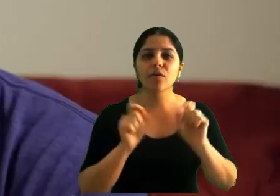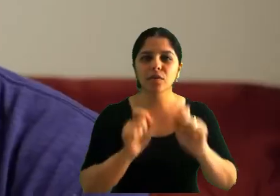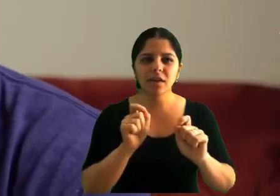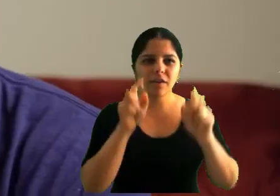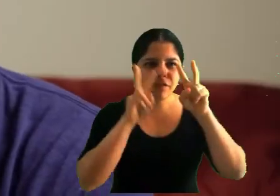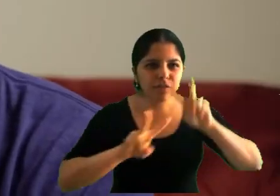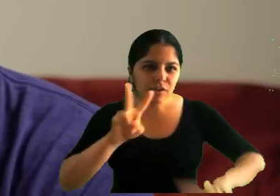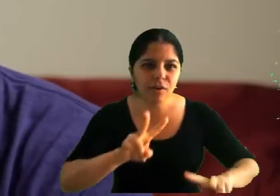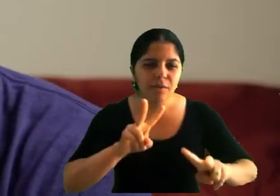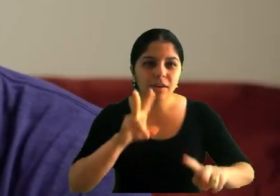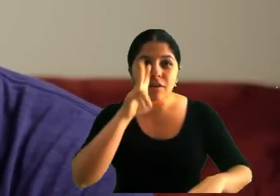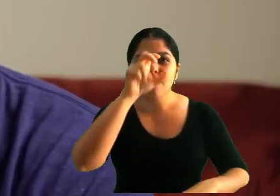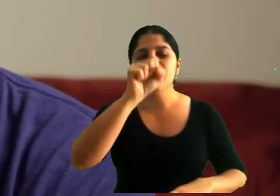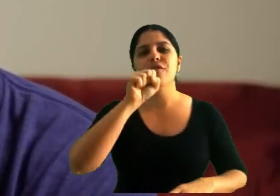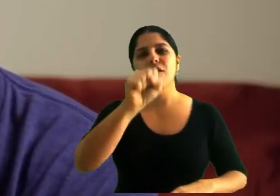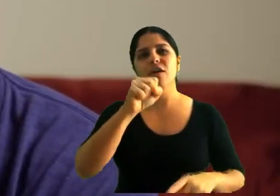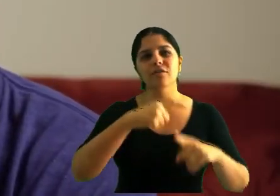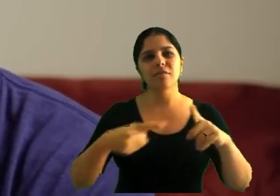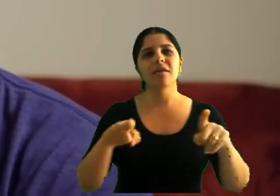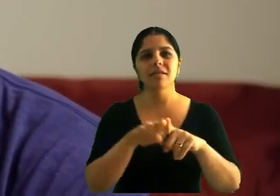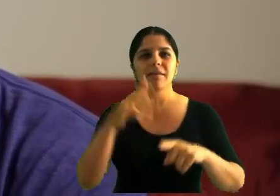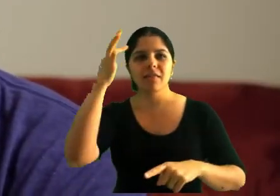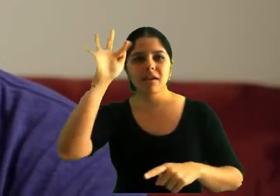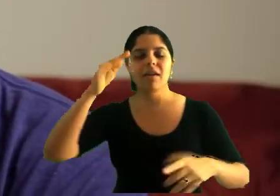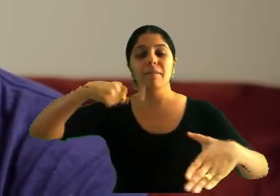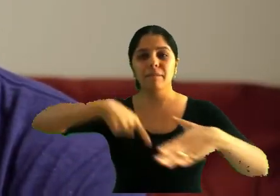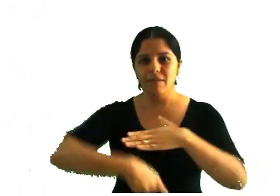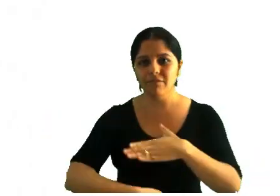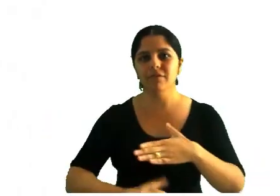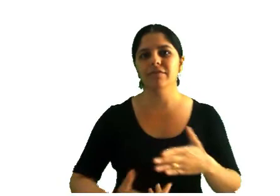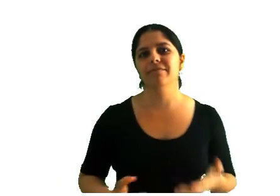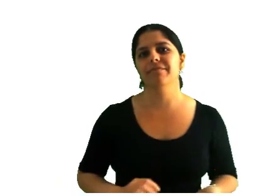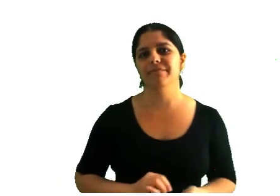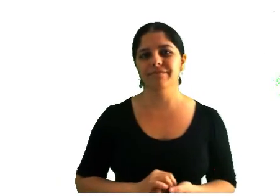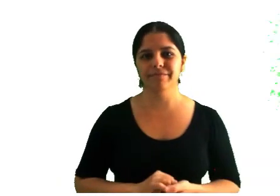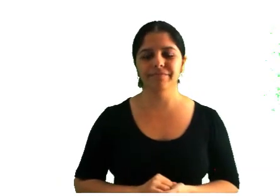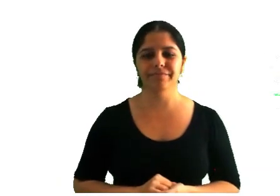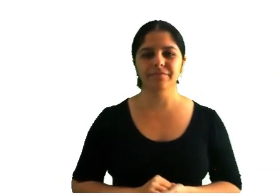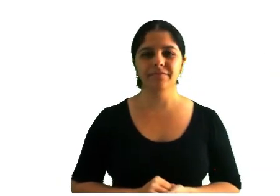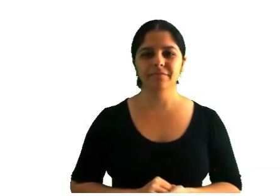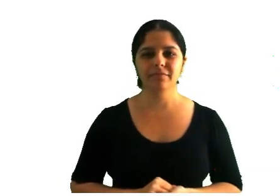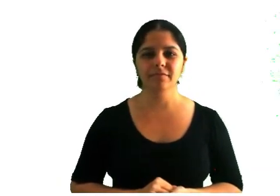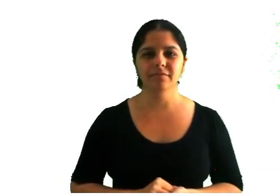é visualmente forte, mas também teoricamente complexo.